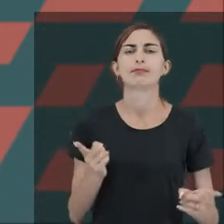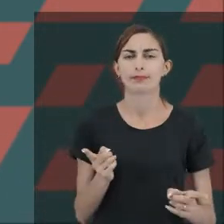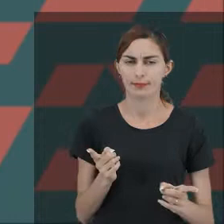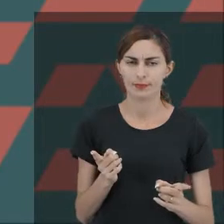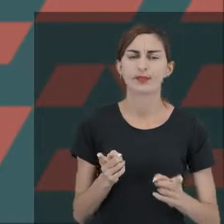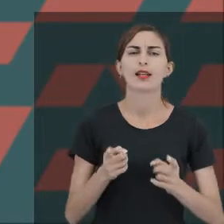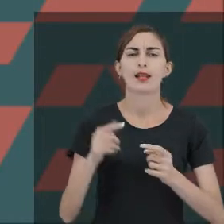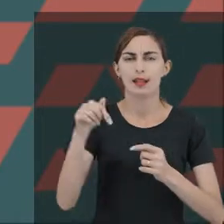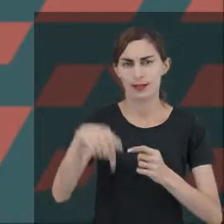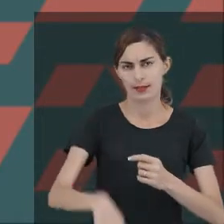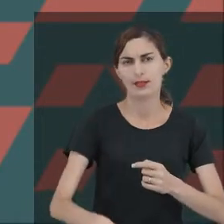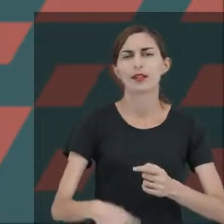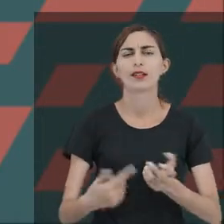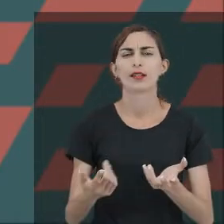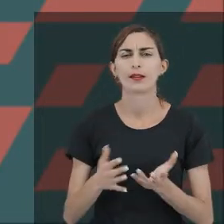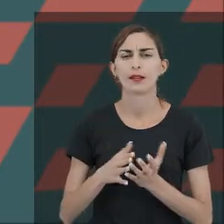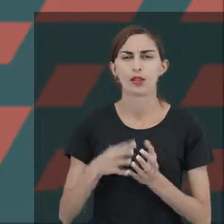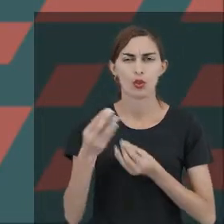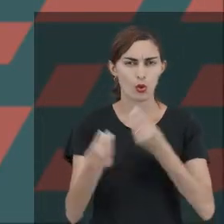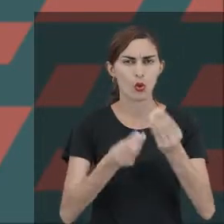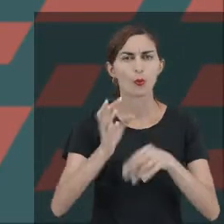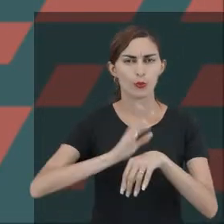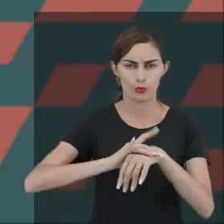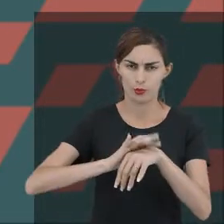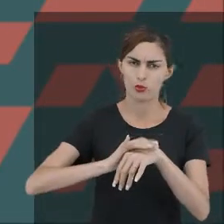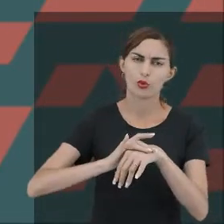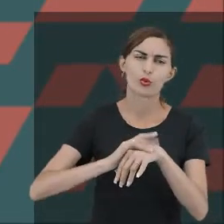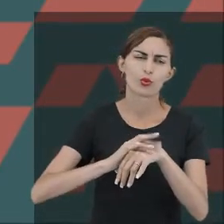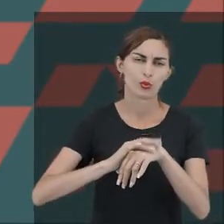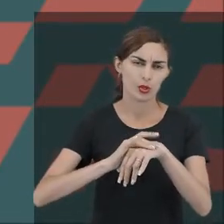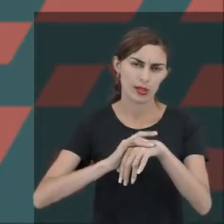diagnosticado e percebido aqui como doença já